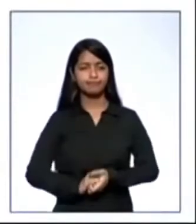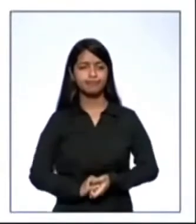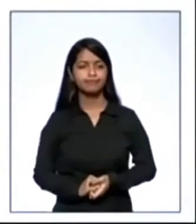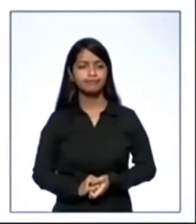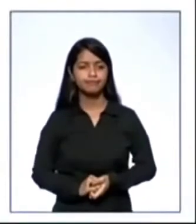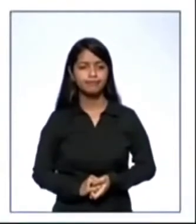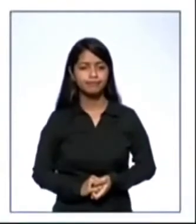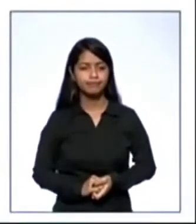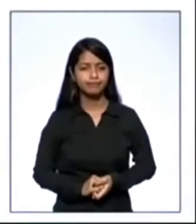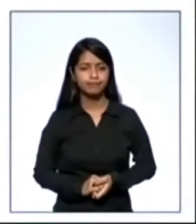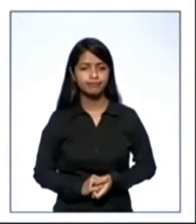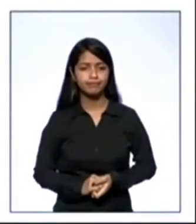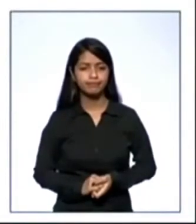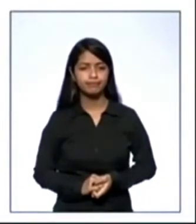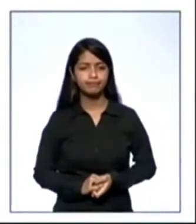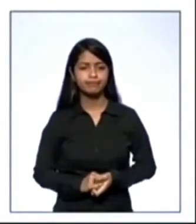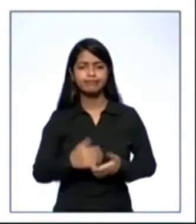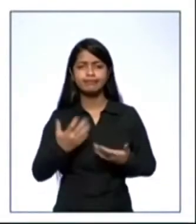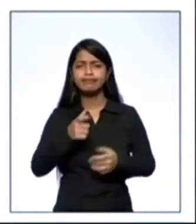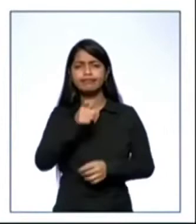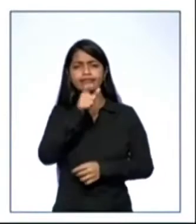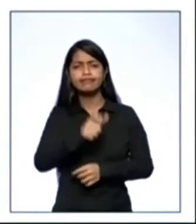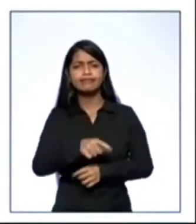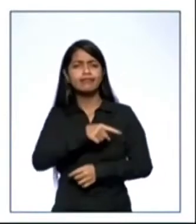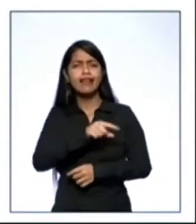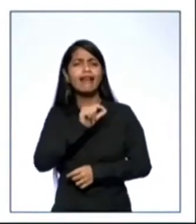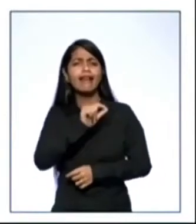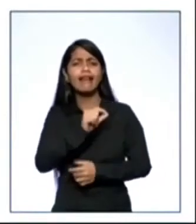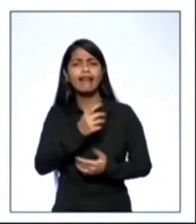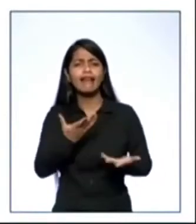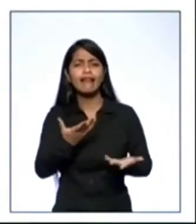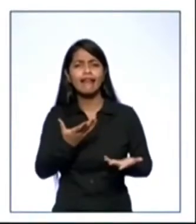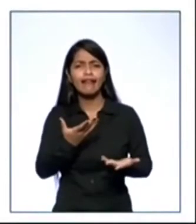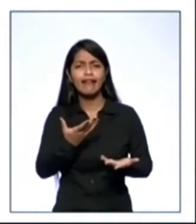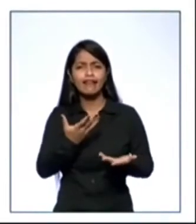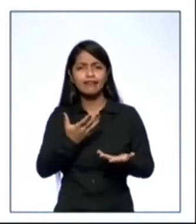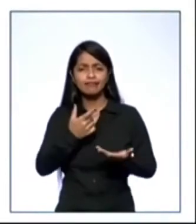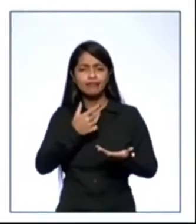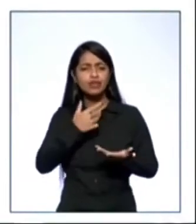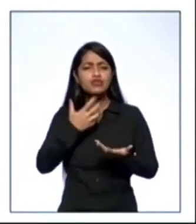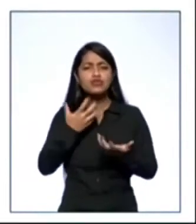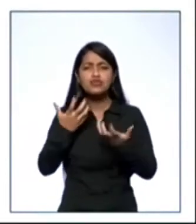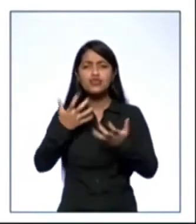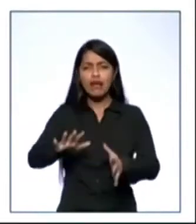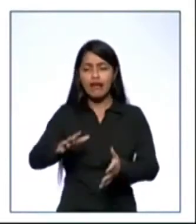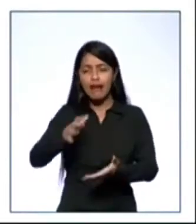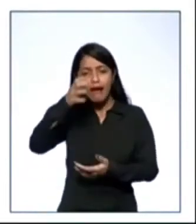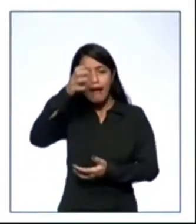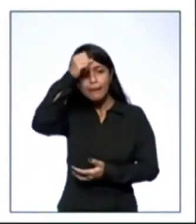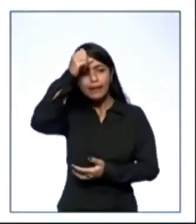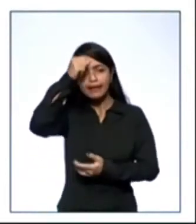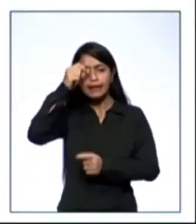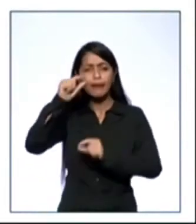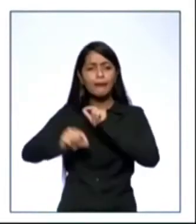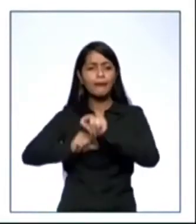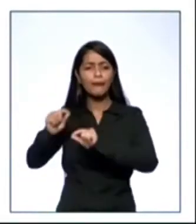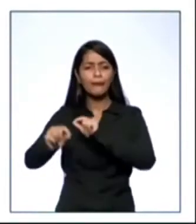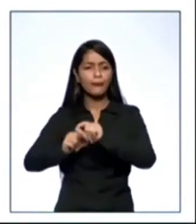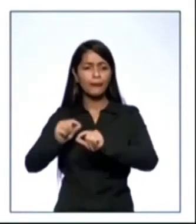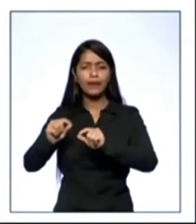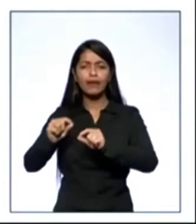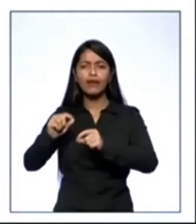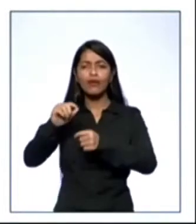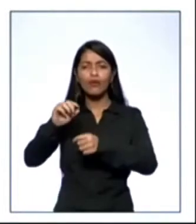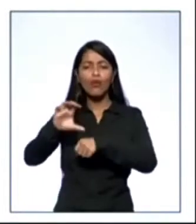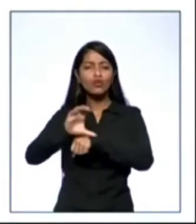Pois quem seria tão inútil ou indolente a ponto de não desejar saber como e sob que espécie de